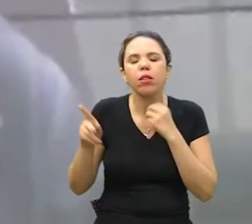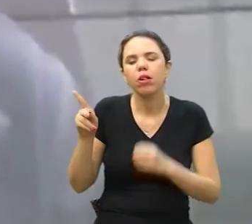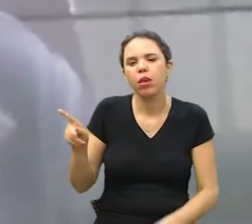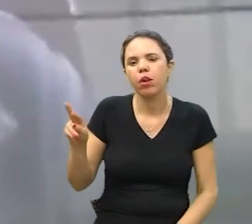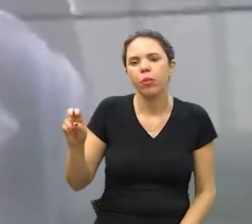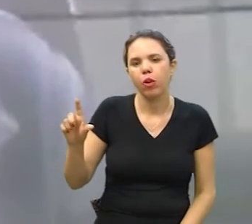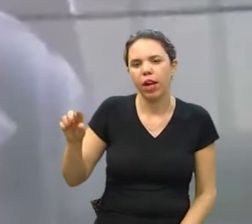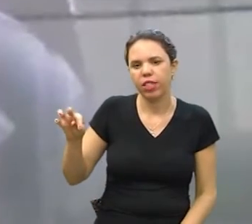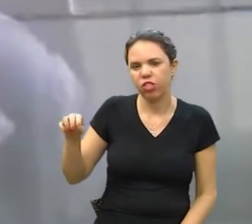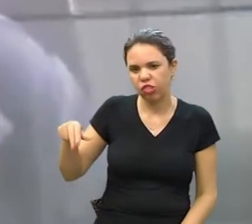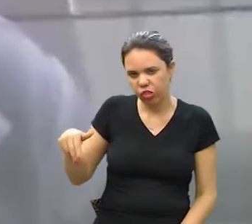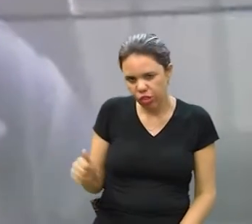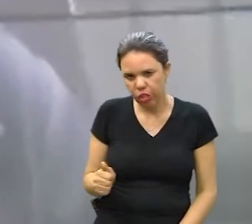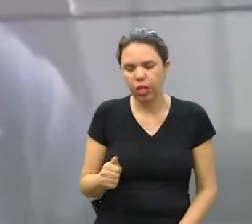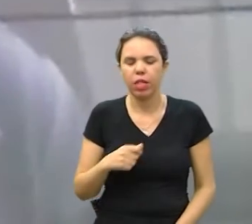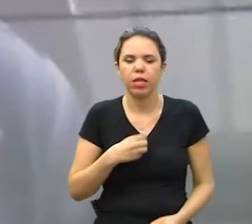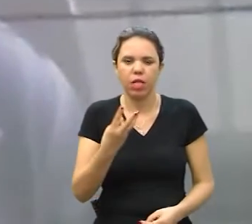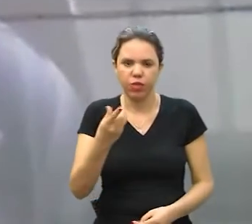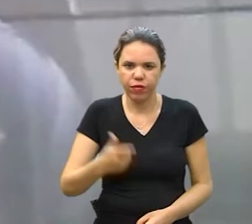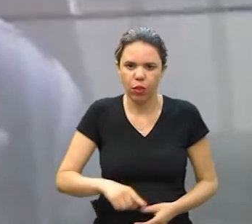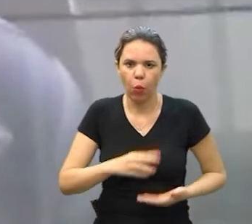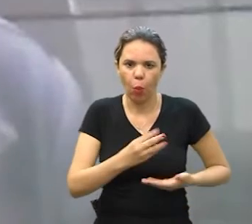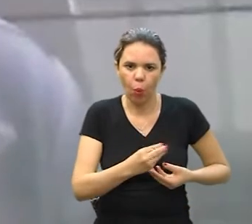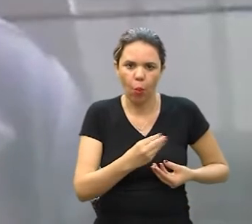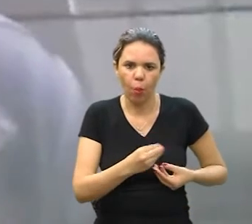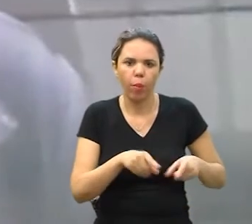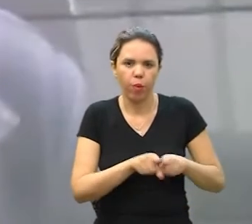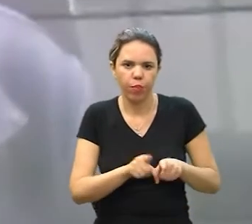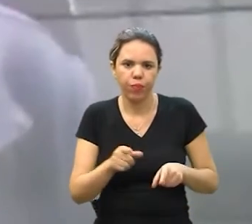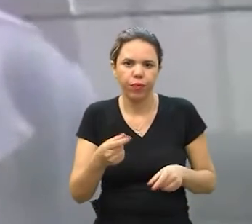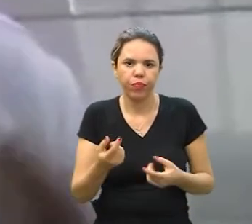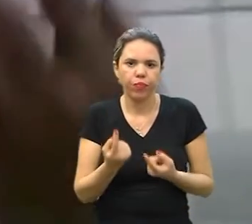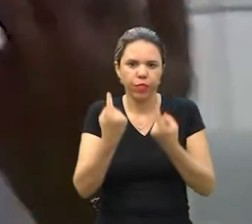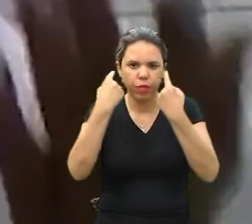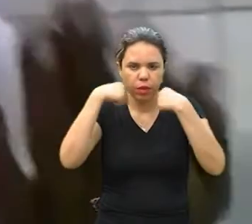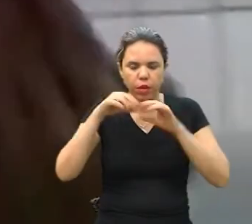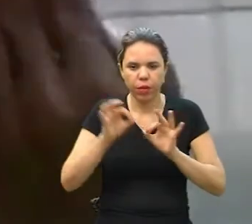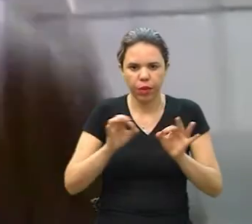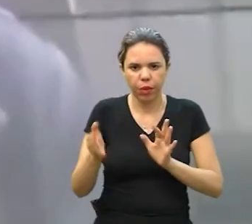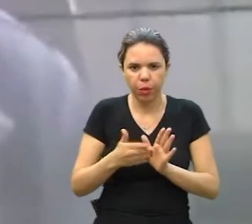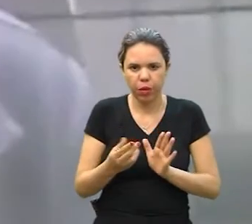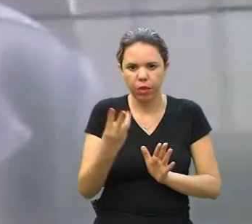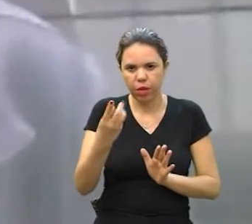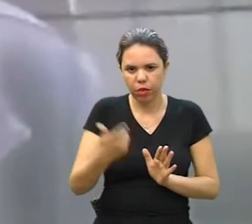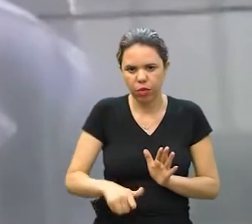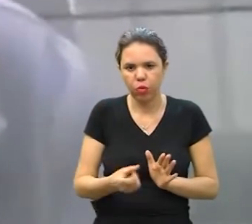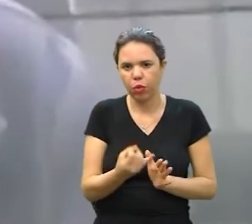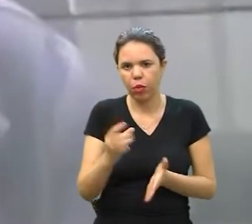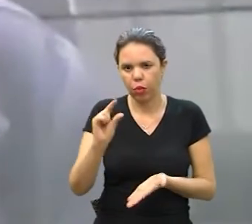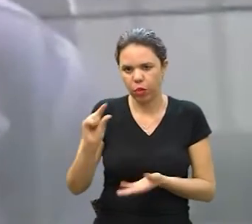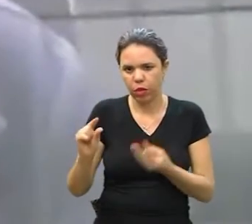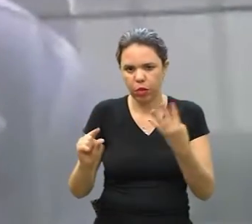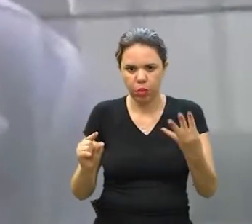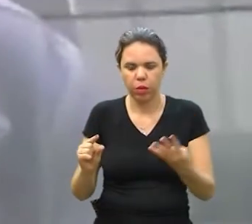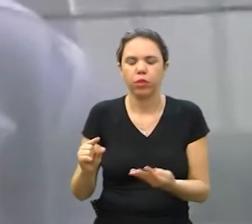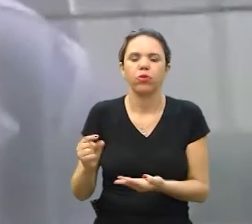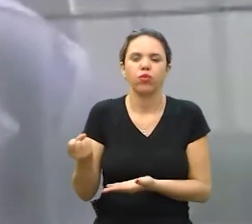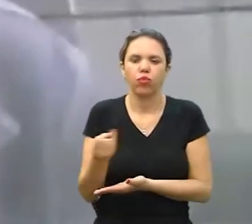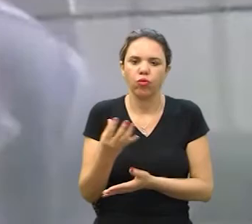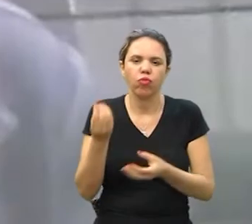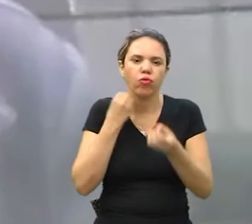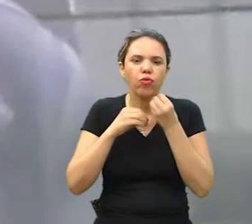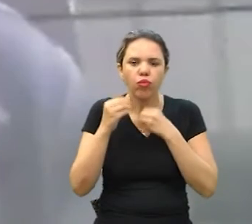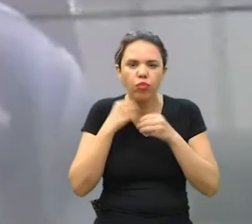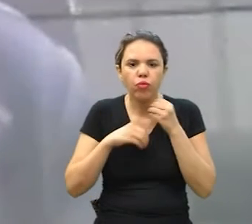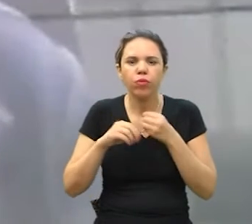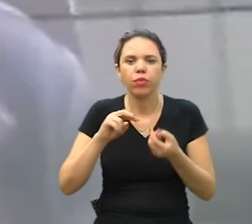o bebê sugar 3 vezes, 4 sugadinhos, 3, vai fabricar 3 unidades, 4 de